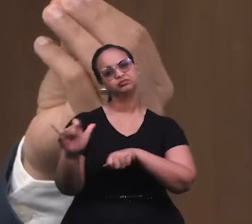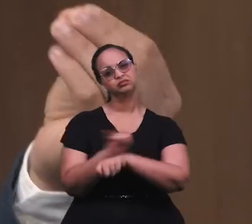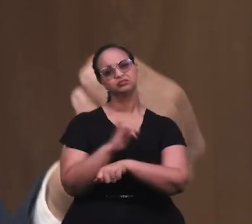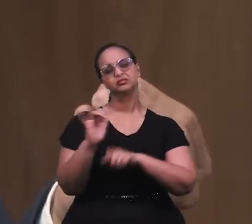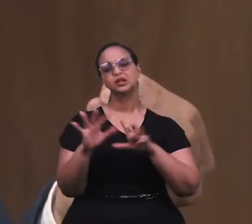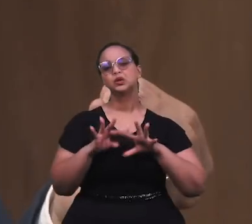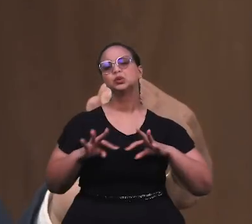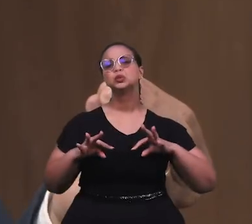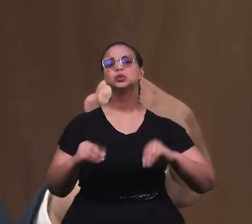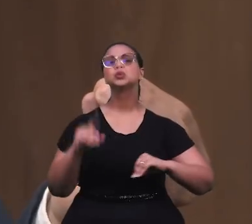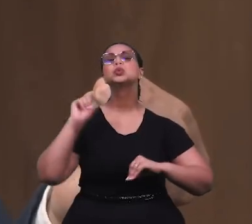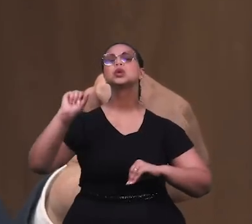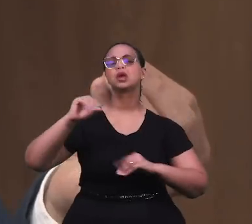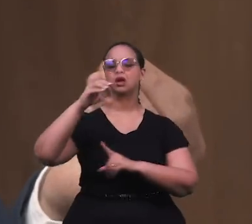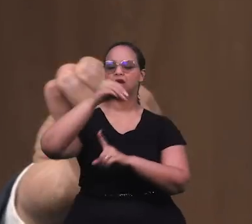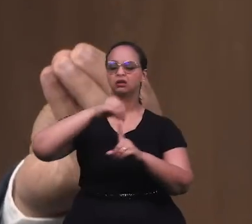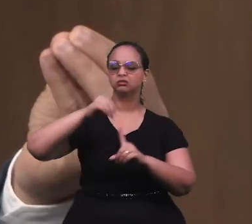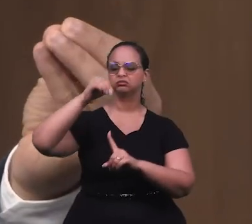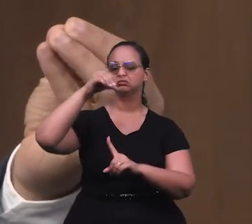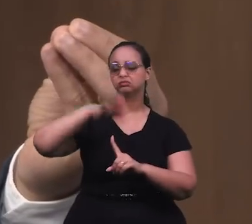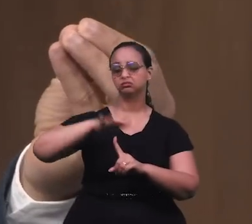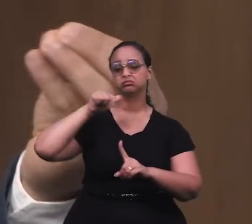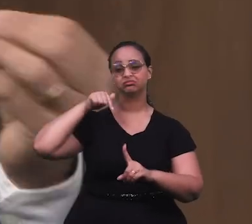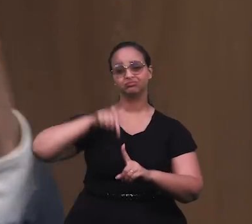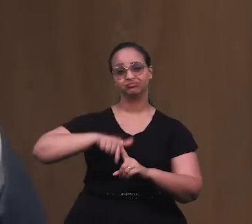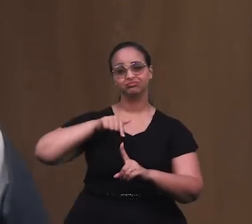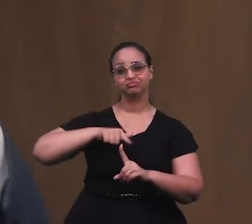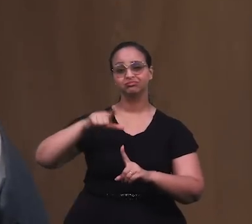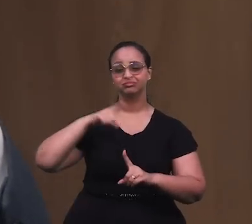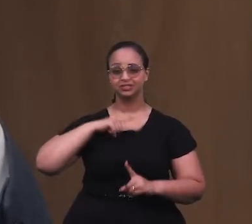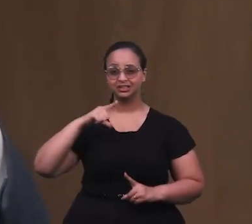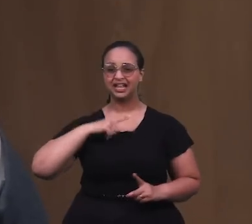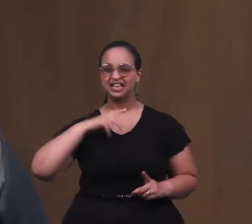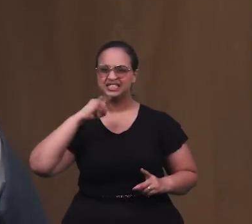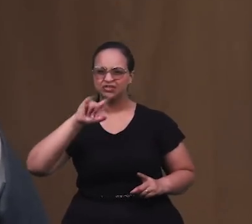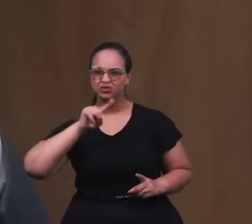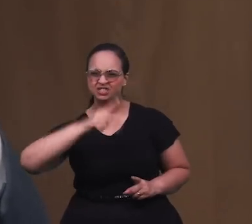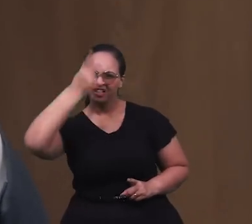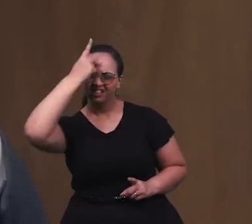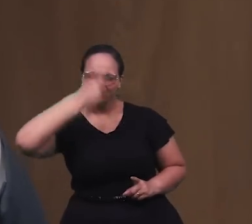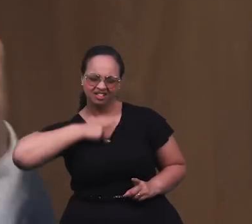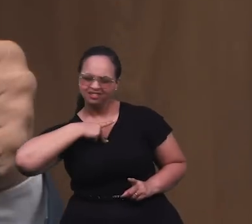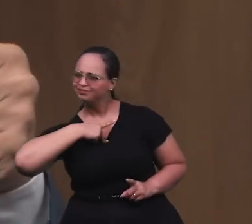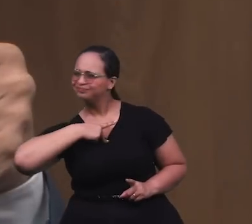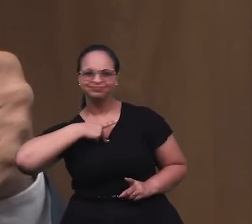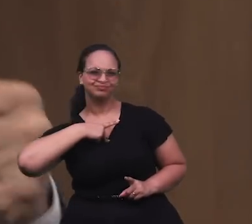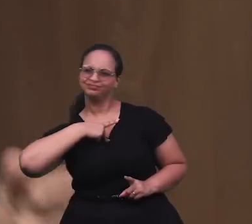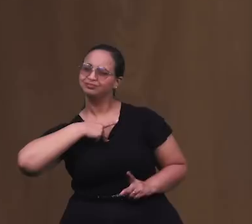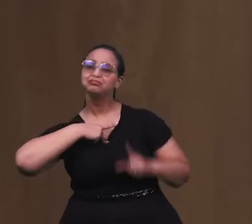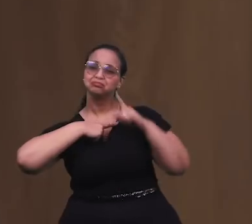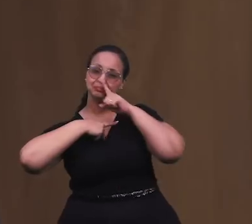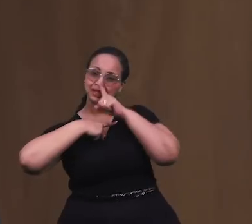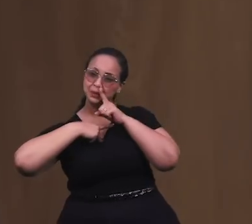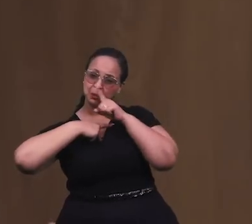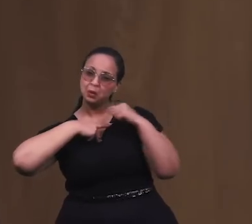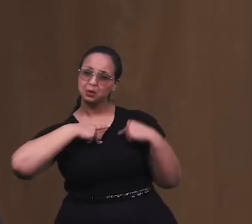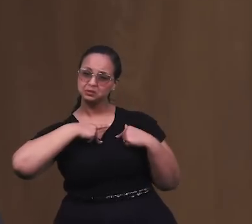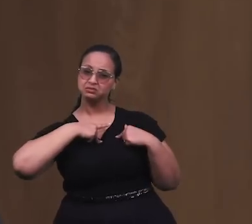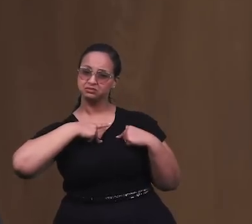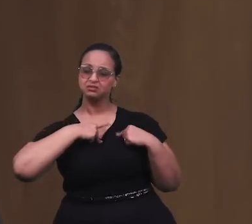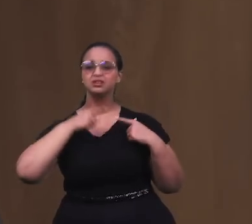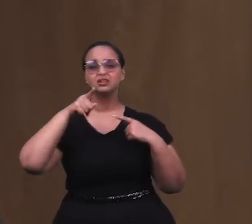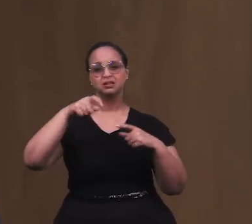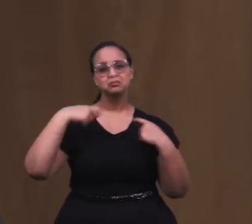nossa disposição. E nesse momento, o nosso maior inimigo somos nós mesmos. A gente tem que se levantar, tem que